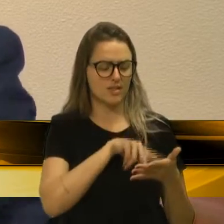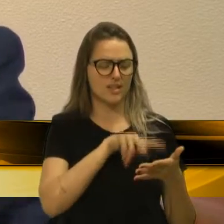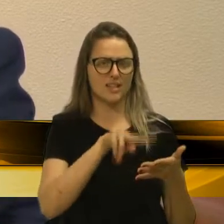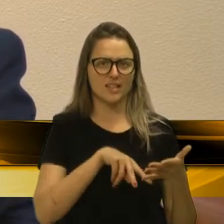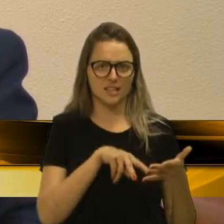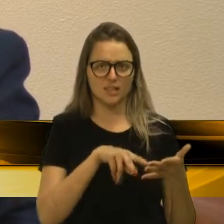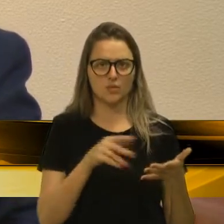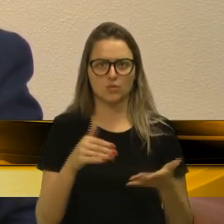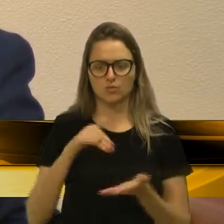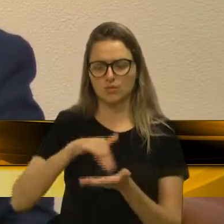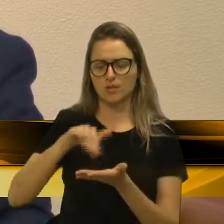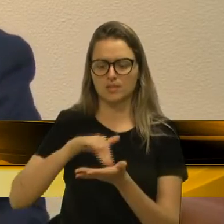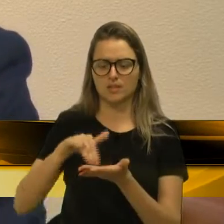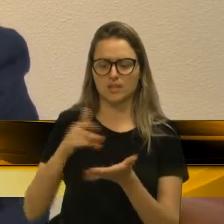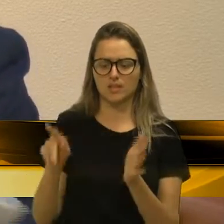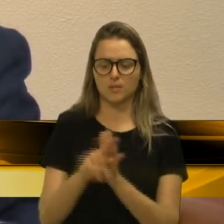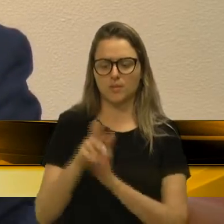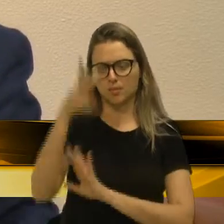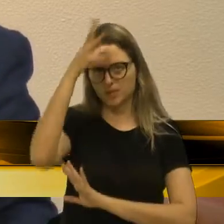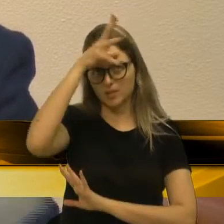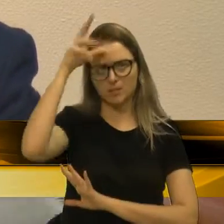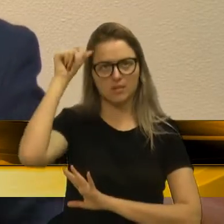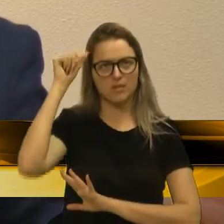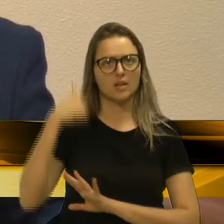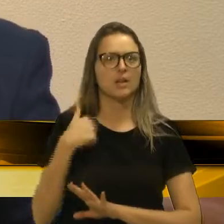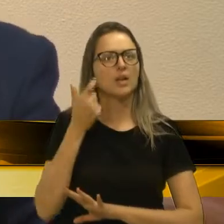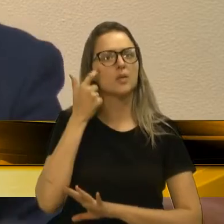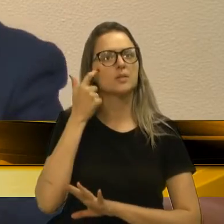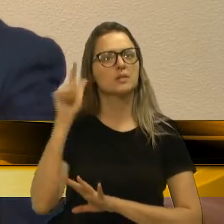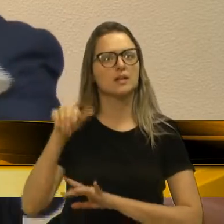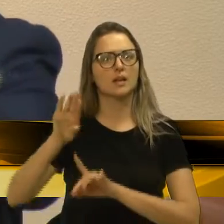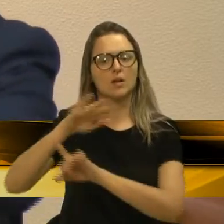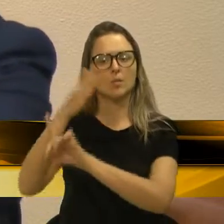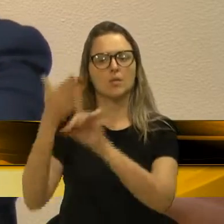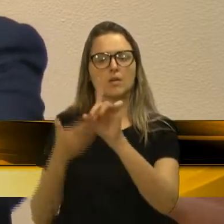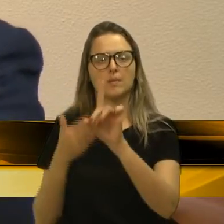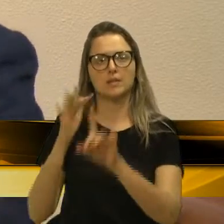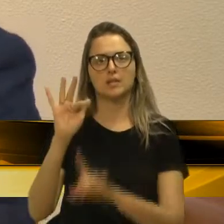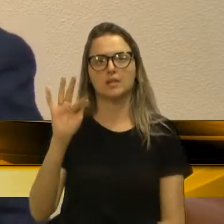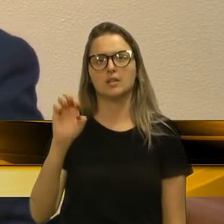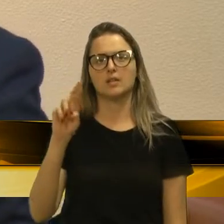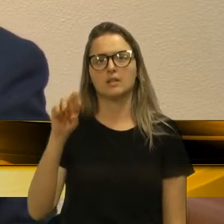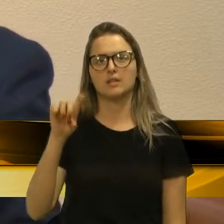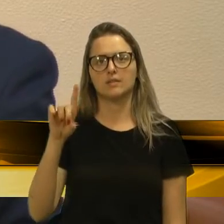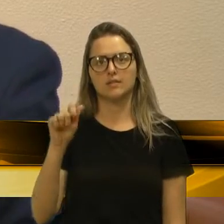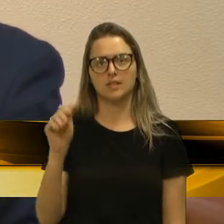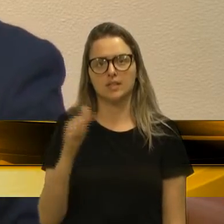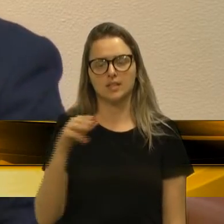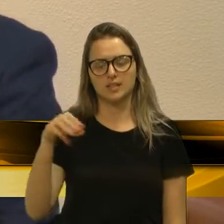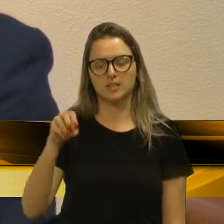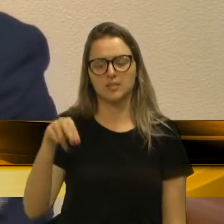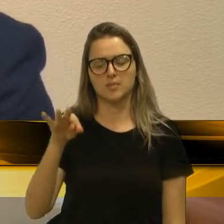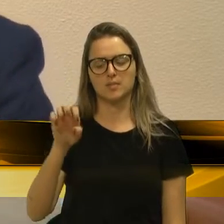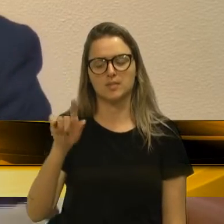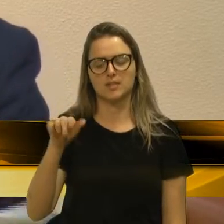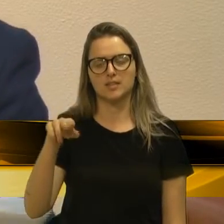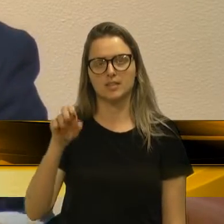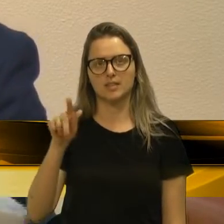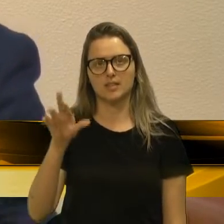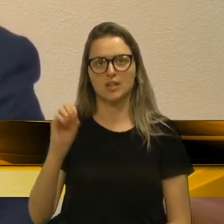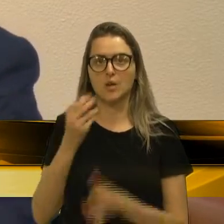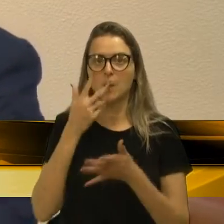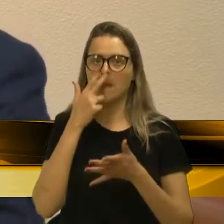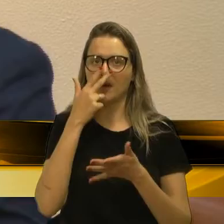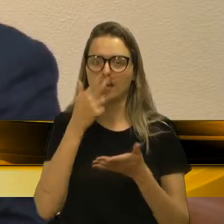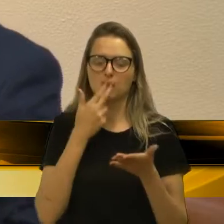de uma secretária municipal, eu pensaria que seria uma homenagem a Fernanda Montenegro naquele filme das cartas. Porque parece uma cartinha